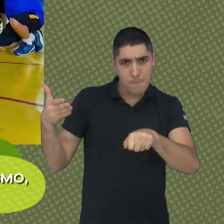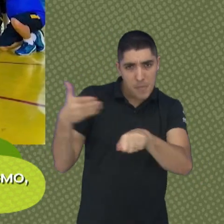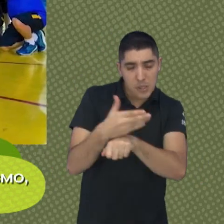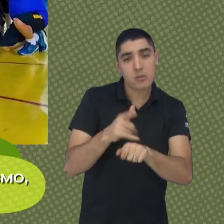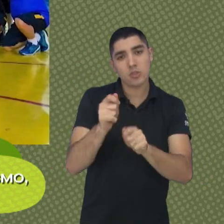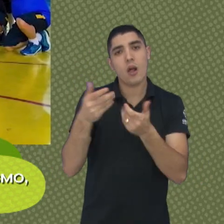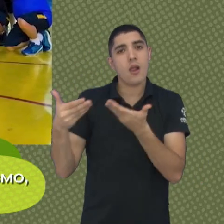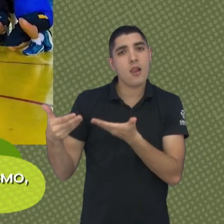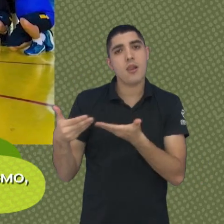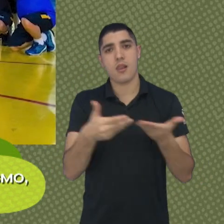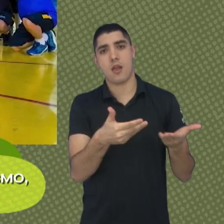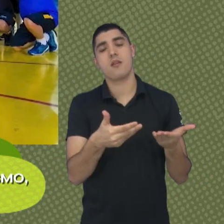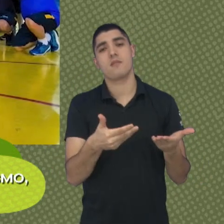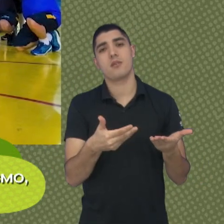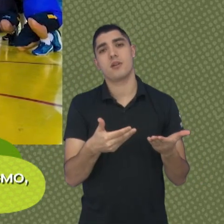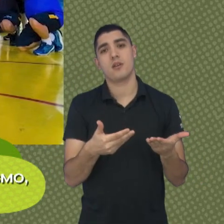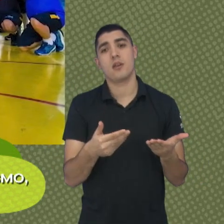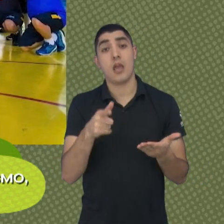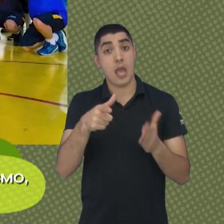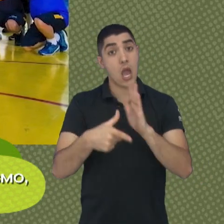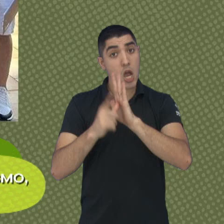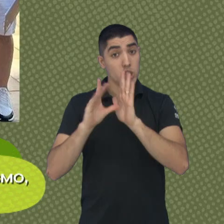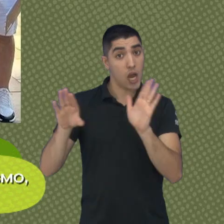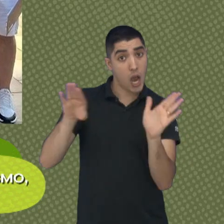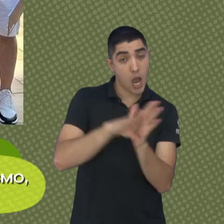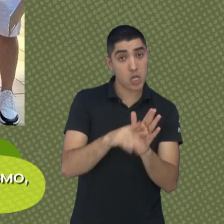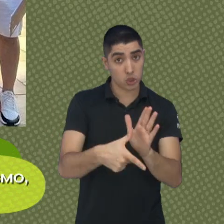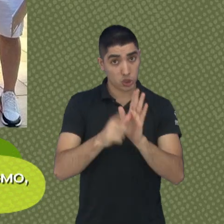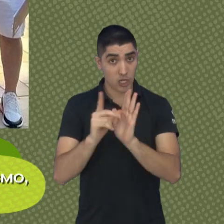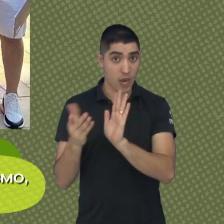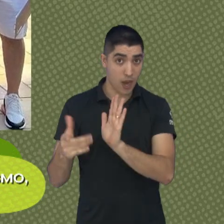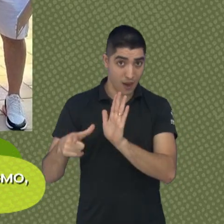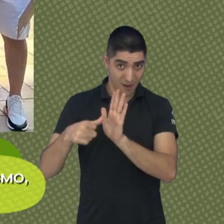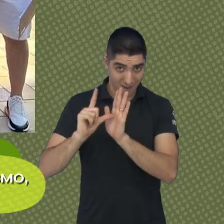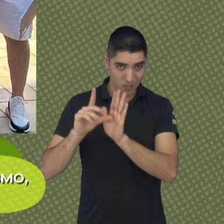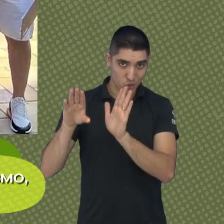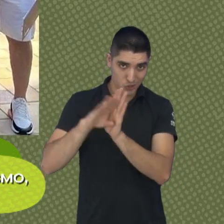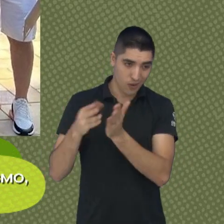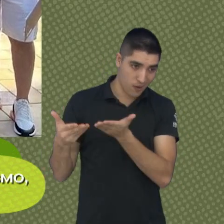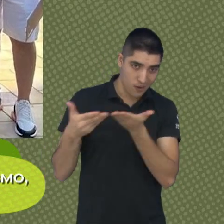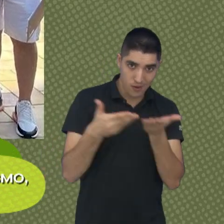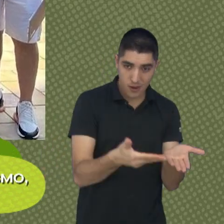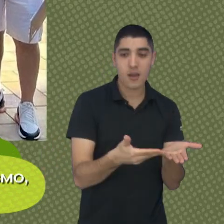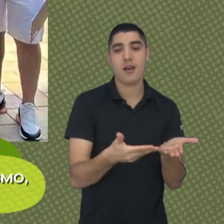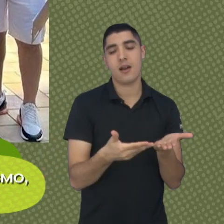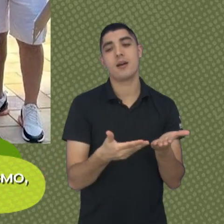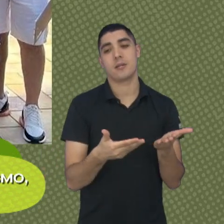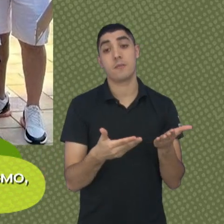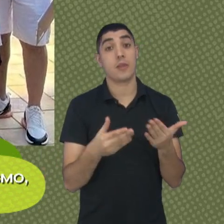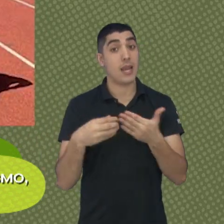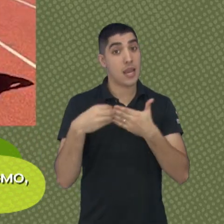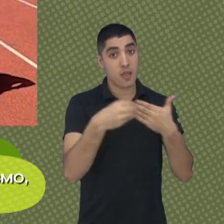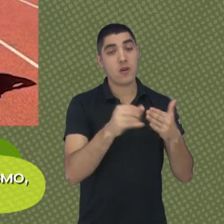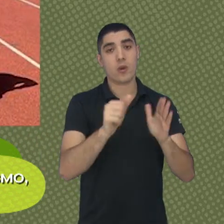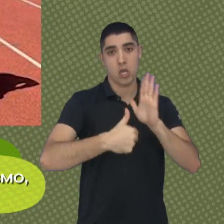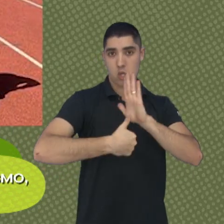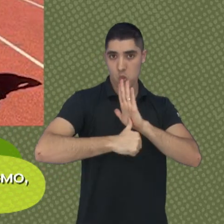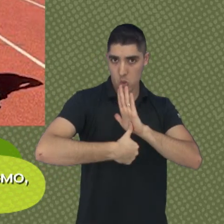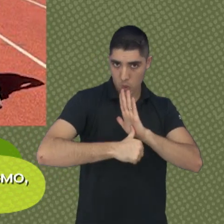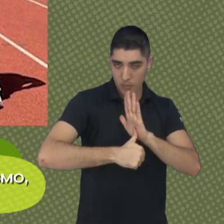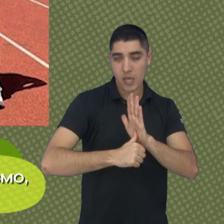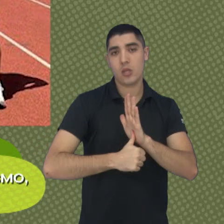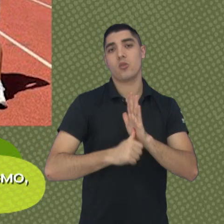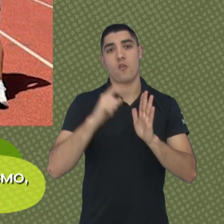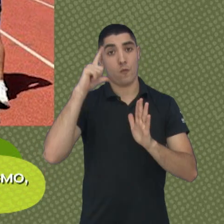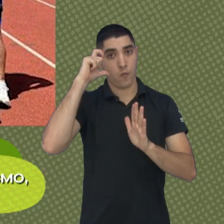comparecer pouco tempo antes, né, do horário marcado para as seletivas, portando o seu documento oficial com